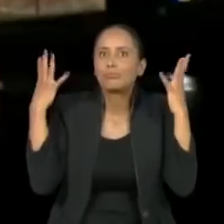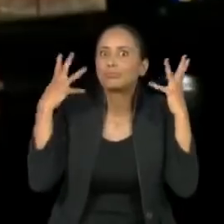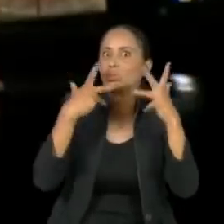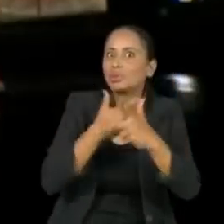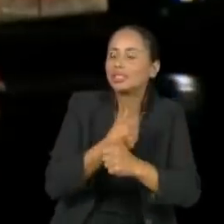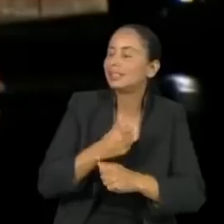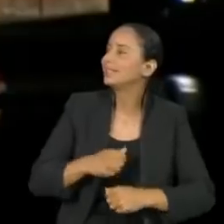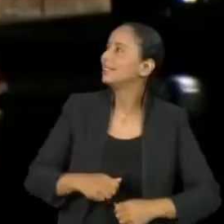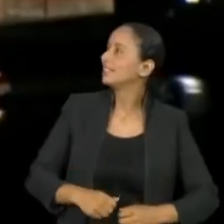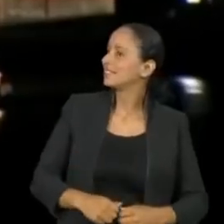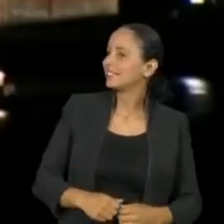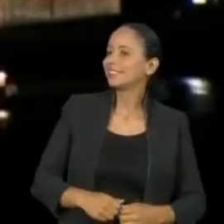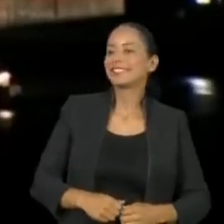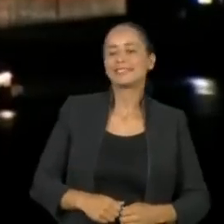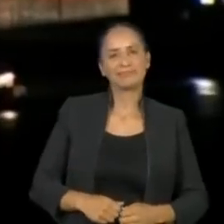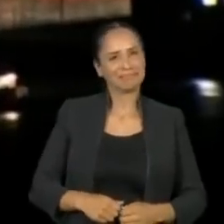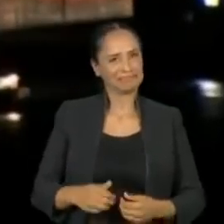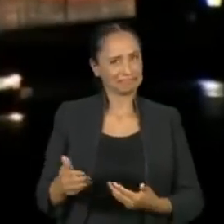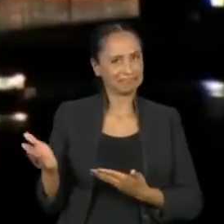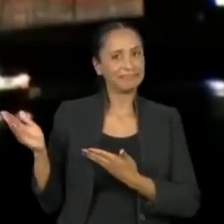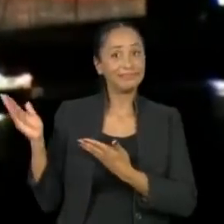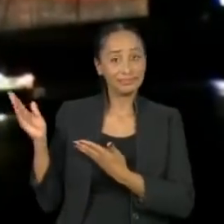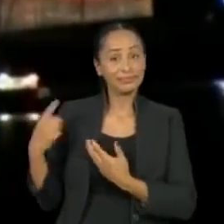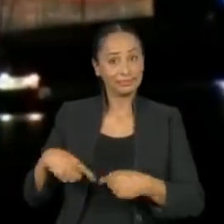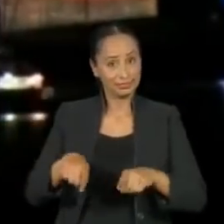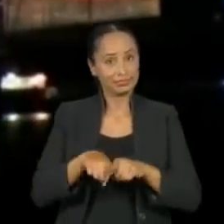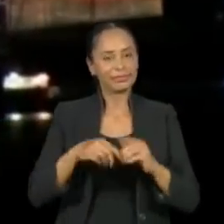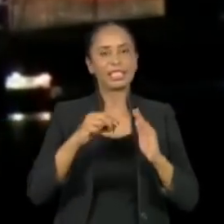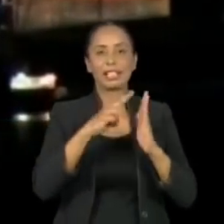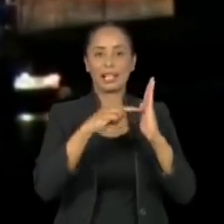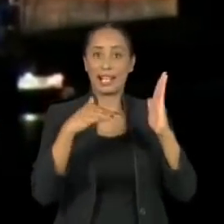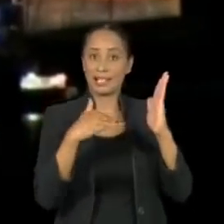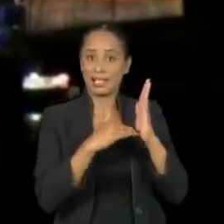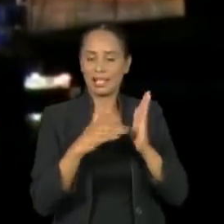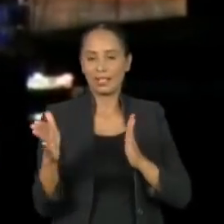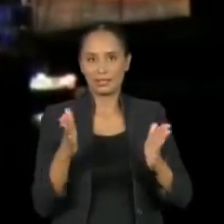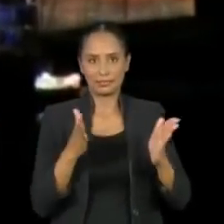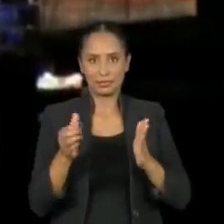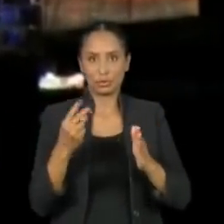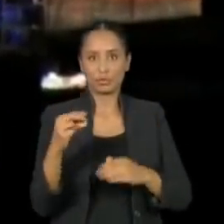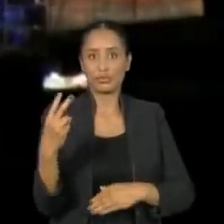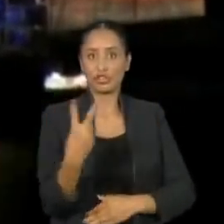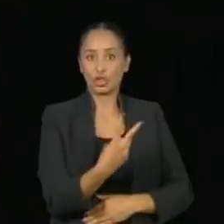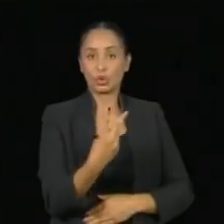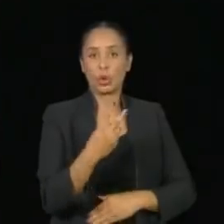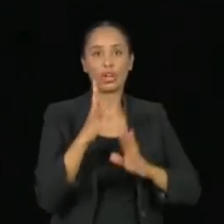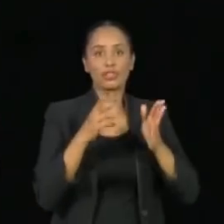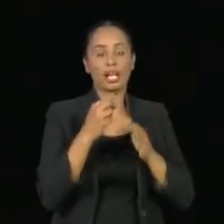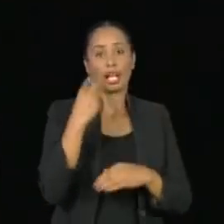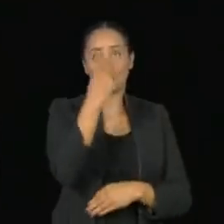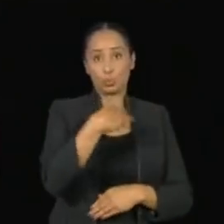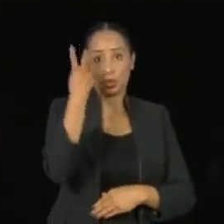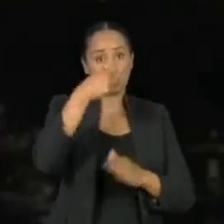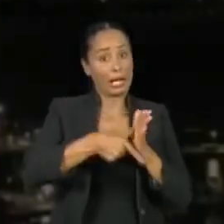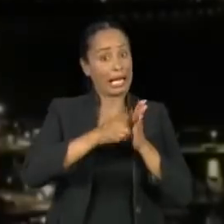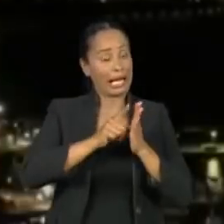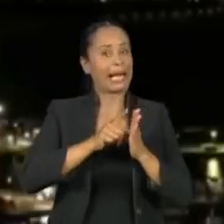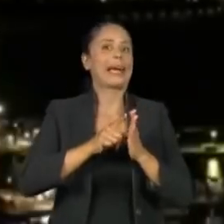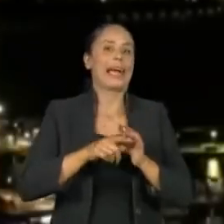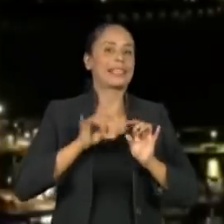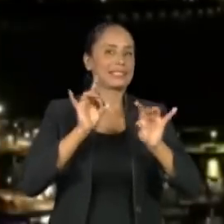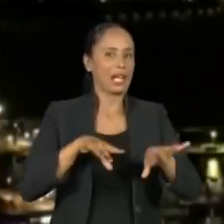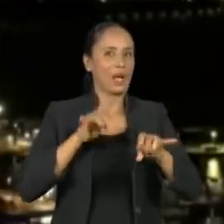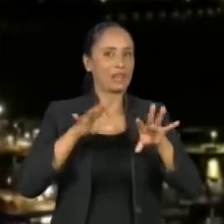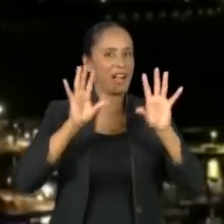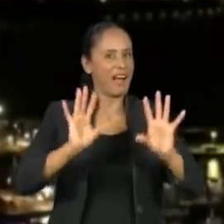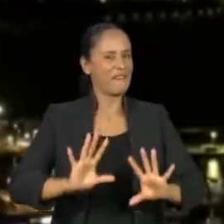beleza. A Nova Zelândia, que entrou em 2022 primeiro, 2 horas antes da Austrália, teve uma festa bem